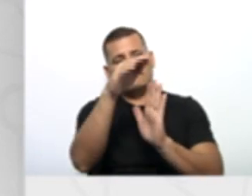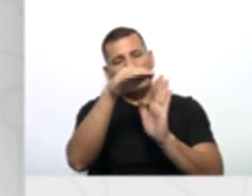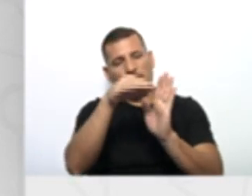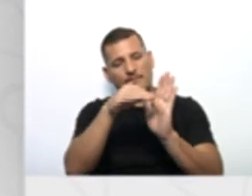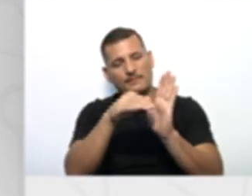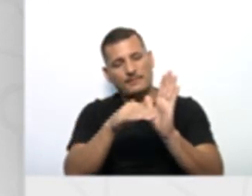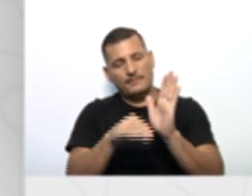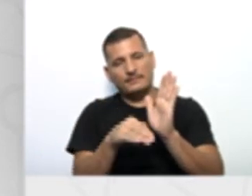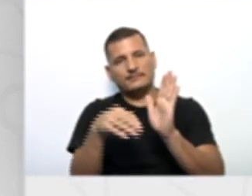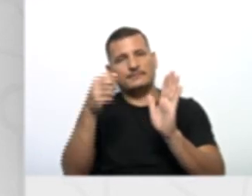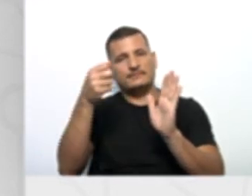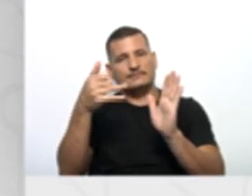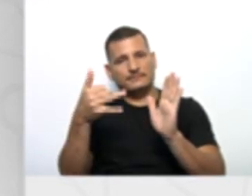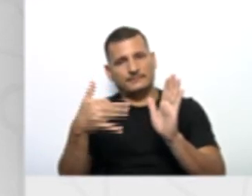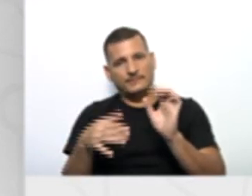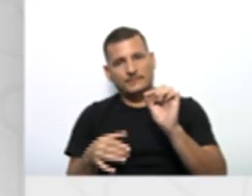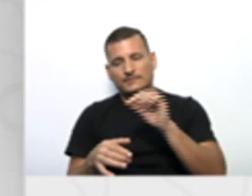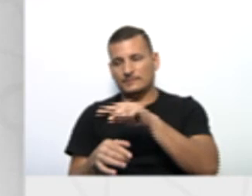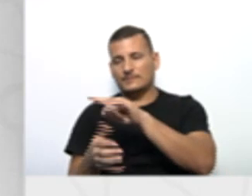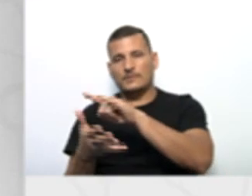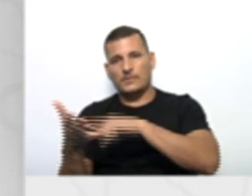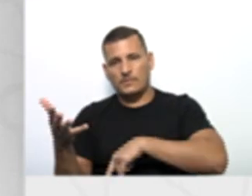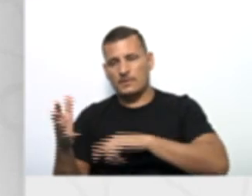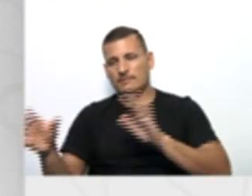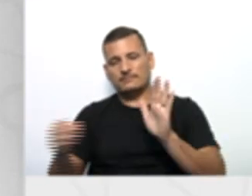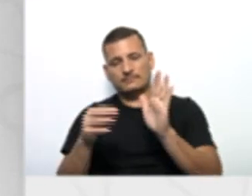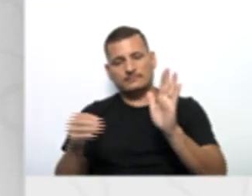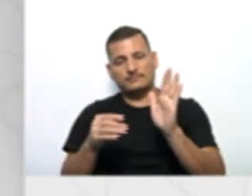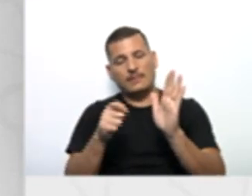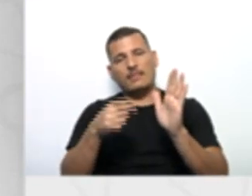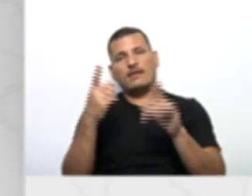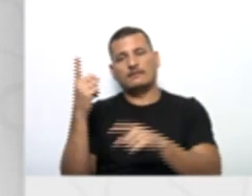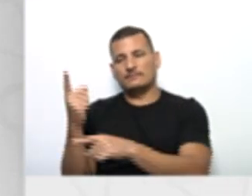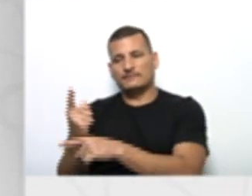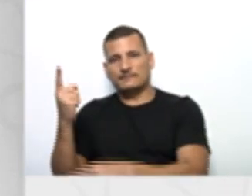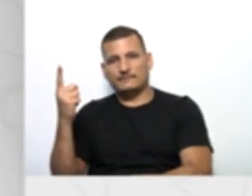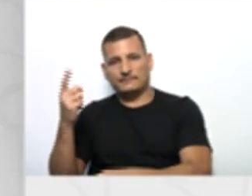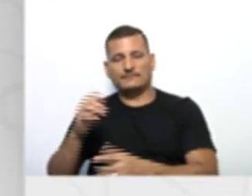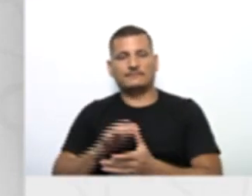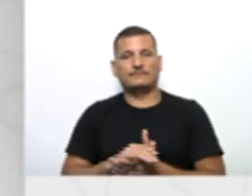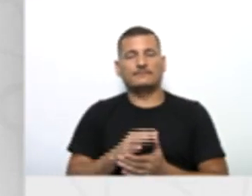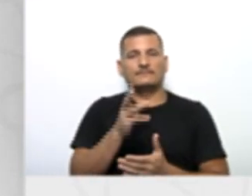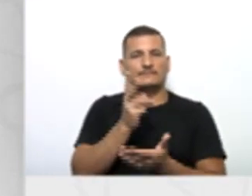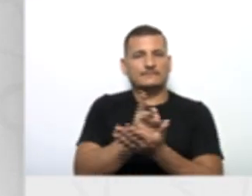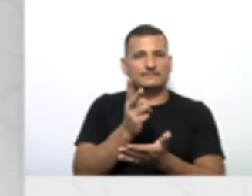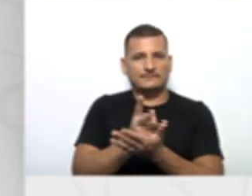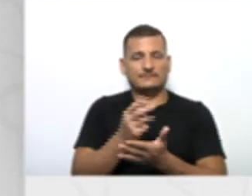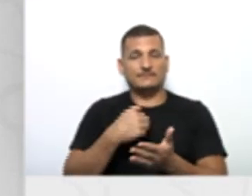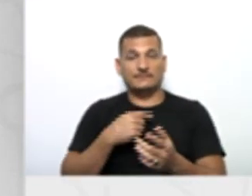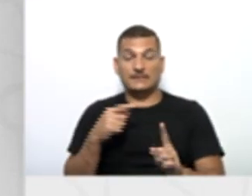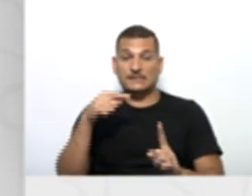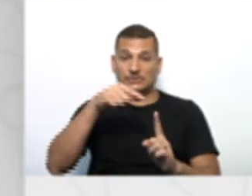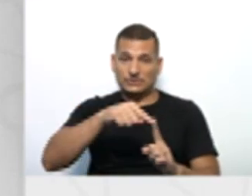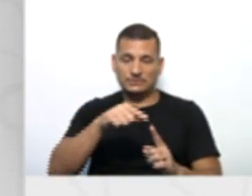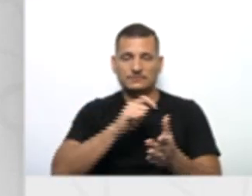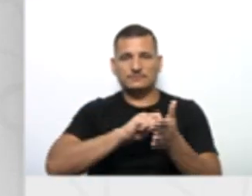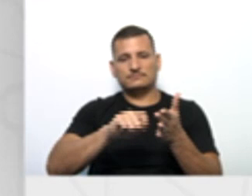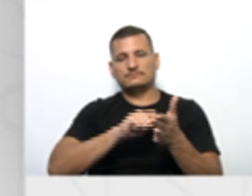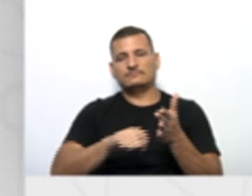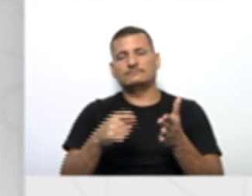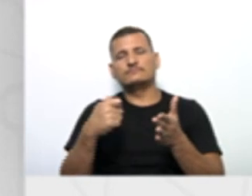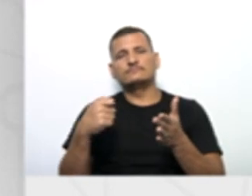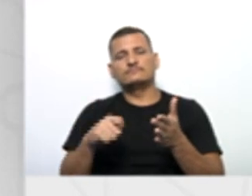descritivos retirados de um documento e que permite a sua identificação. Então, toda vez que eu faço, que eu indico um autor, eu tenho que